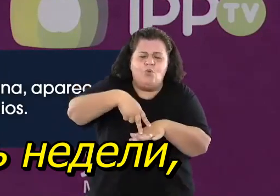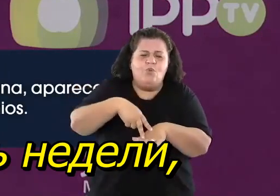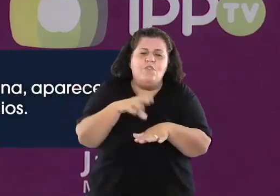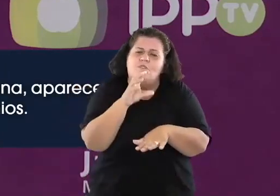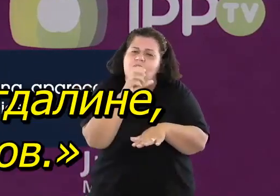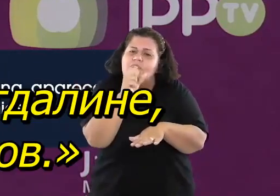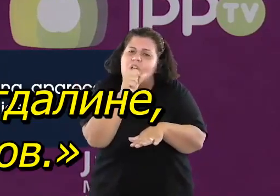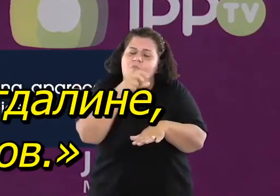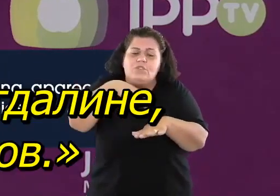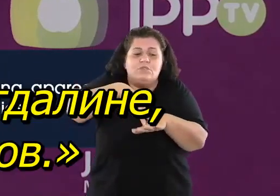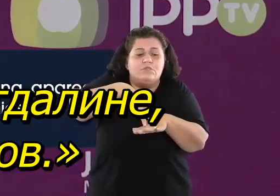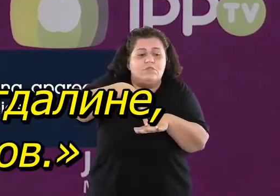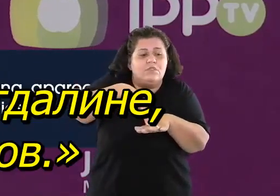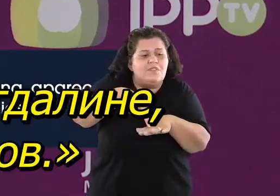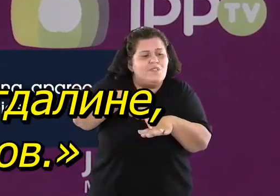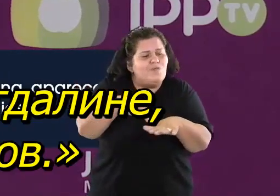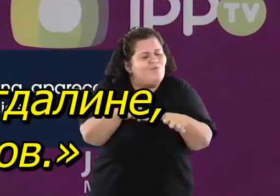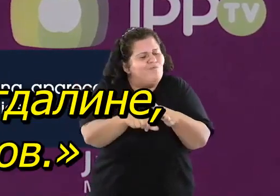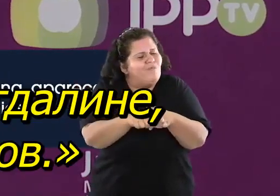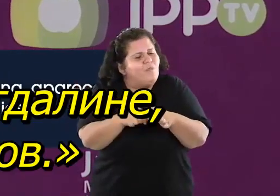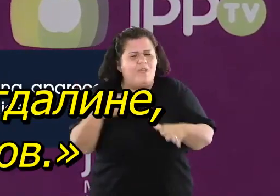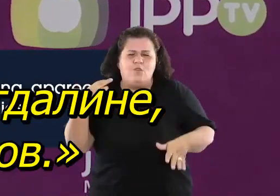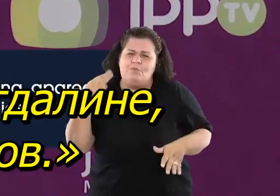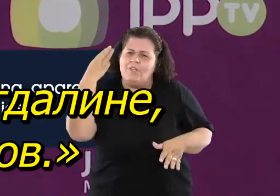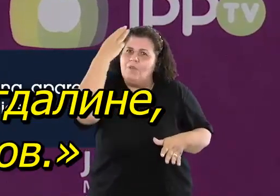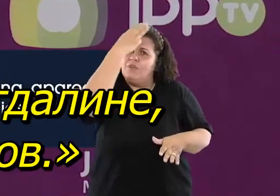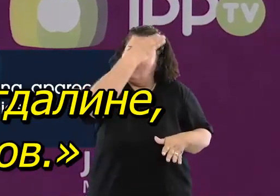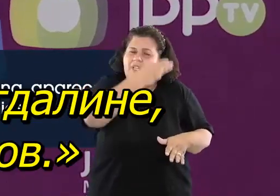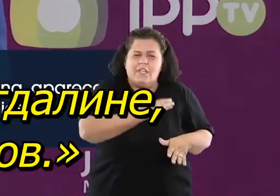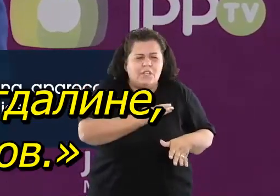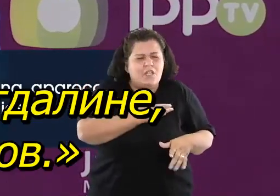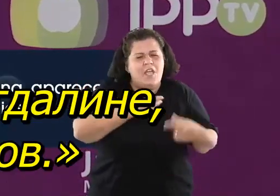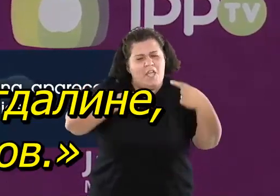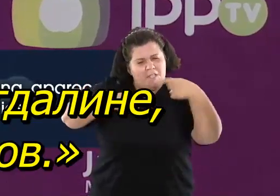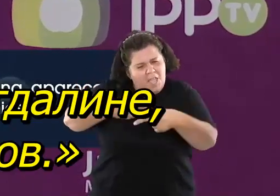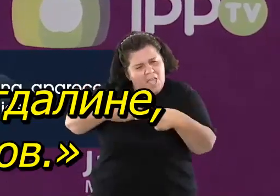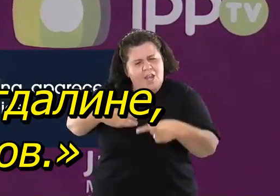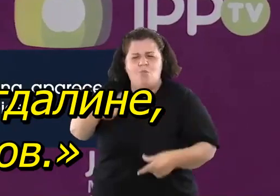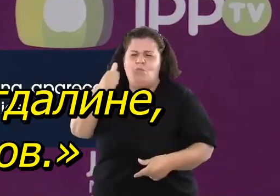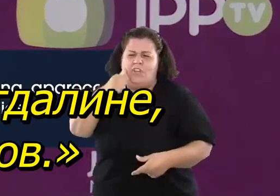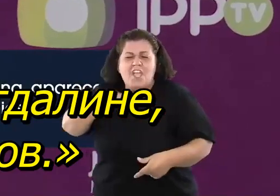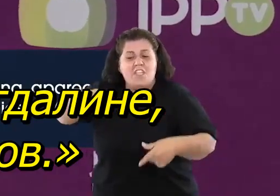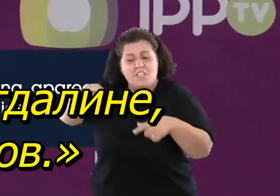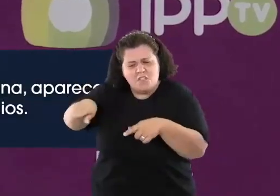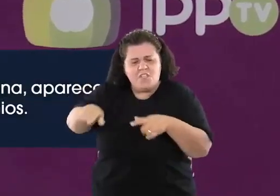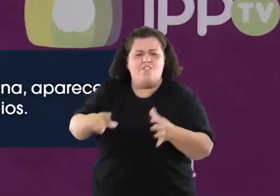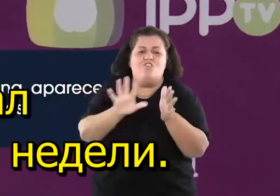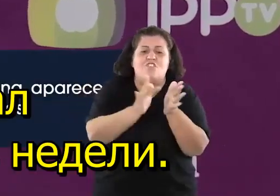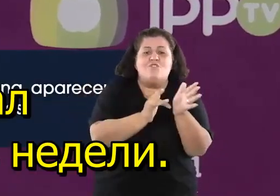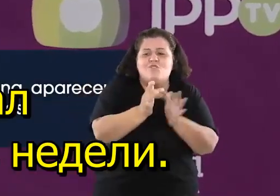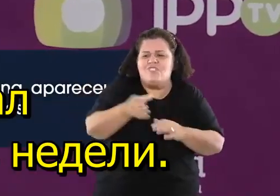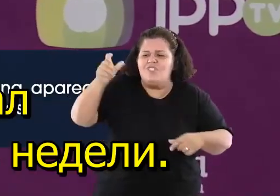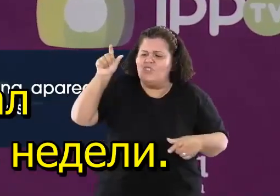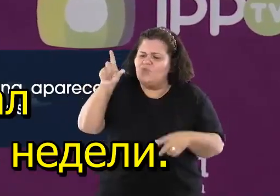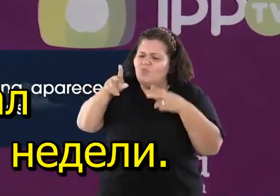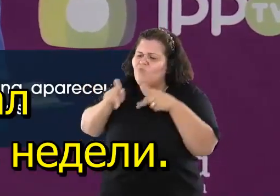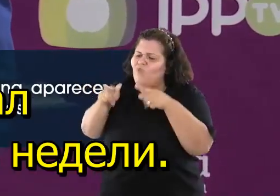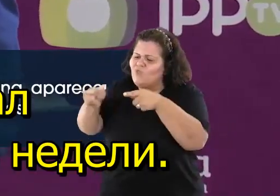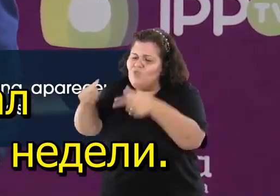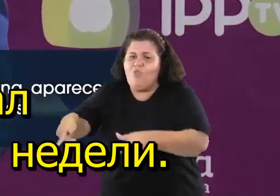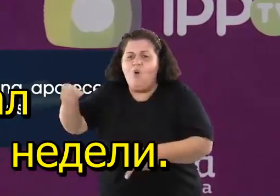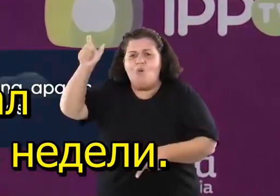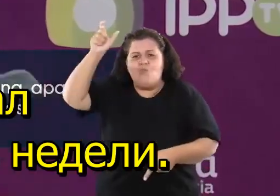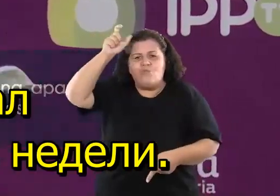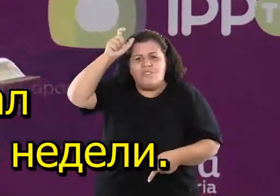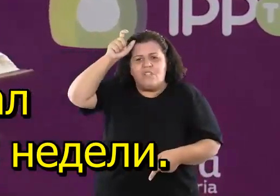semana, apareceu primeiro a Maria Madalena, da qual expelira sete demônios. Vejam vocês que Deus